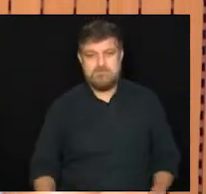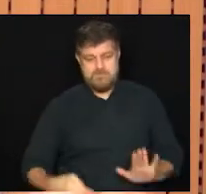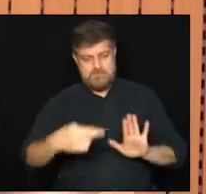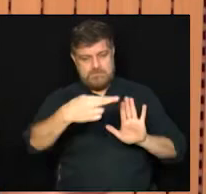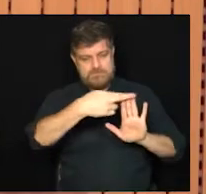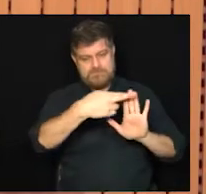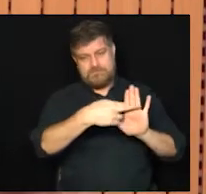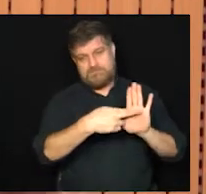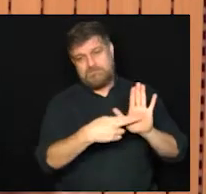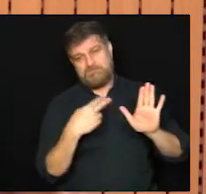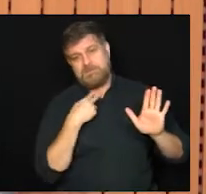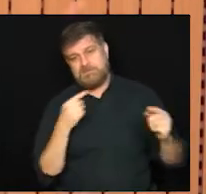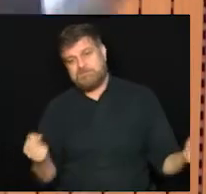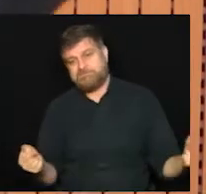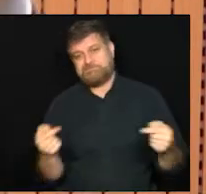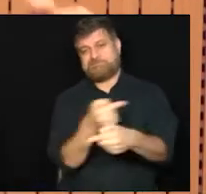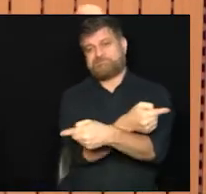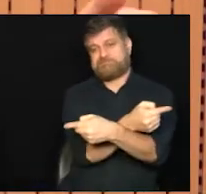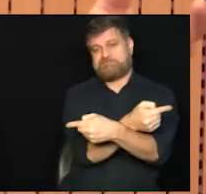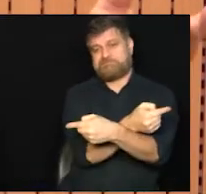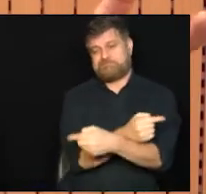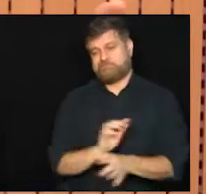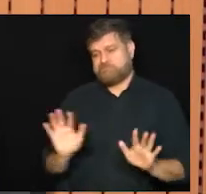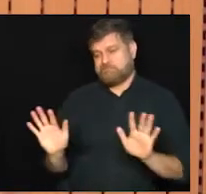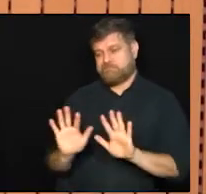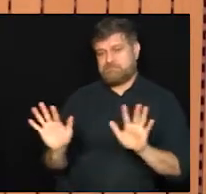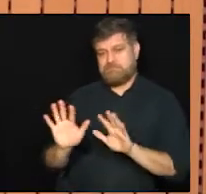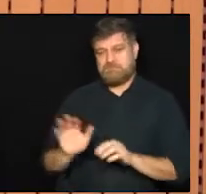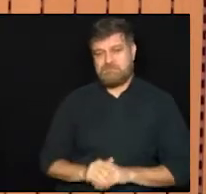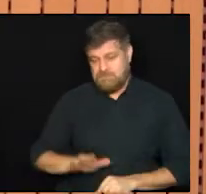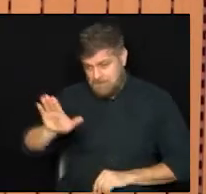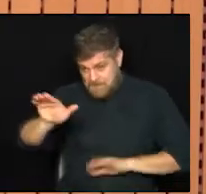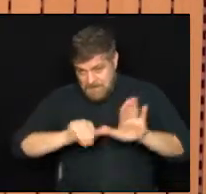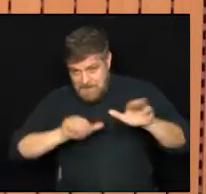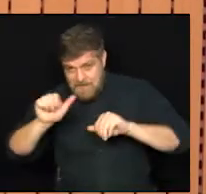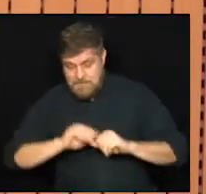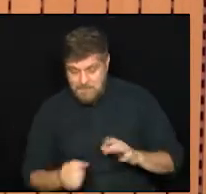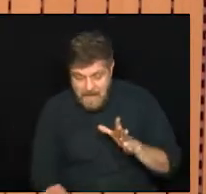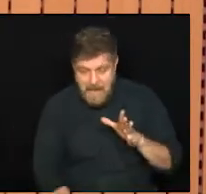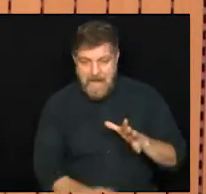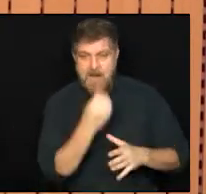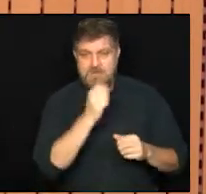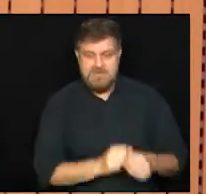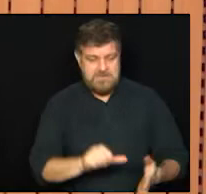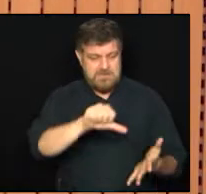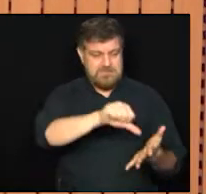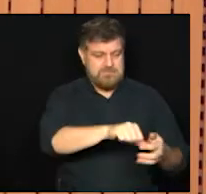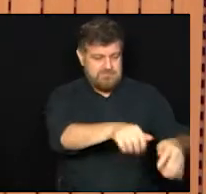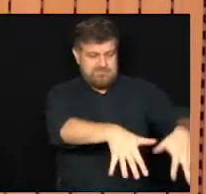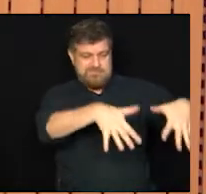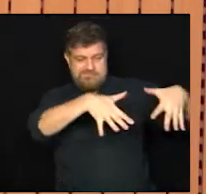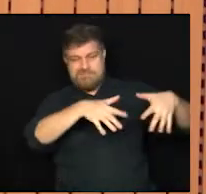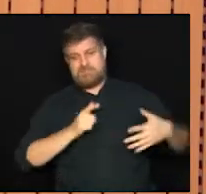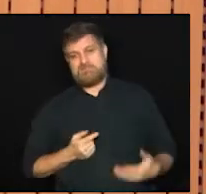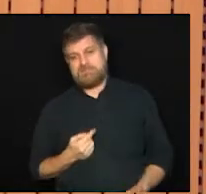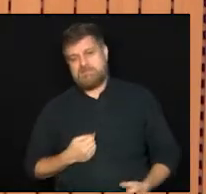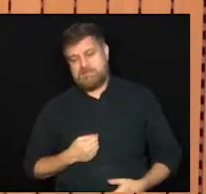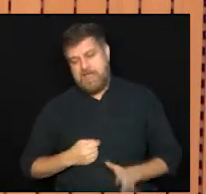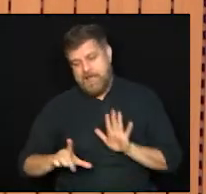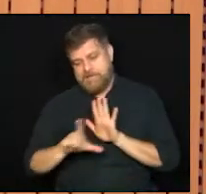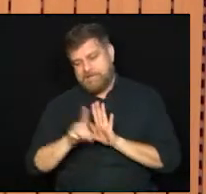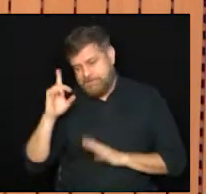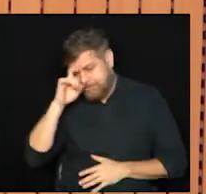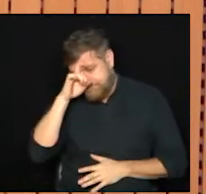ir na contramão, né? Você atrai evento e dificulta. Mas, enfim, eu acho que foi